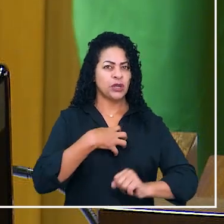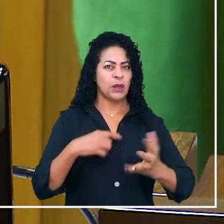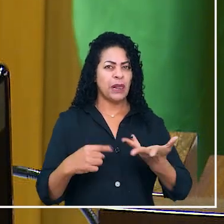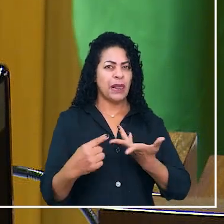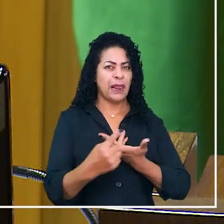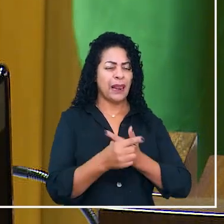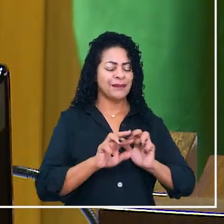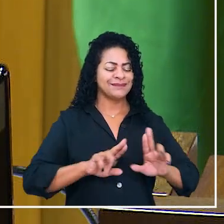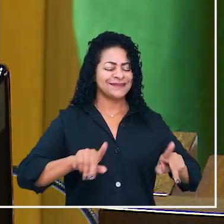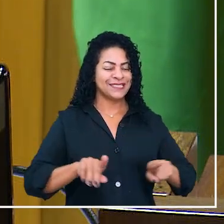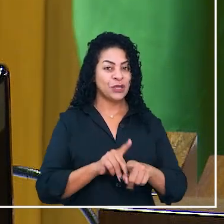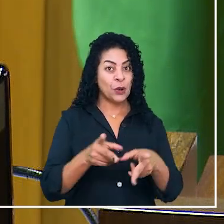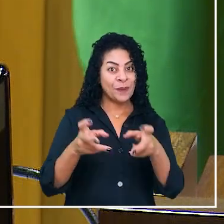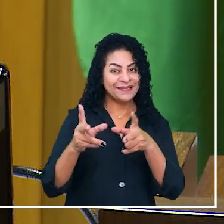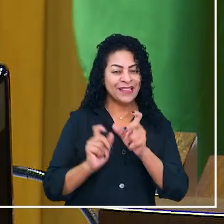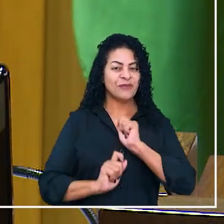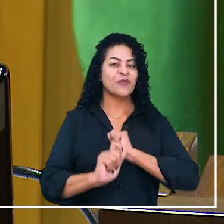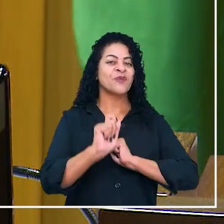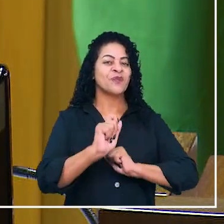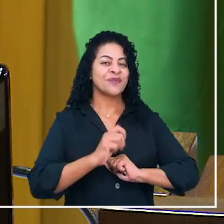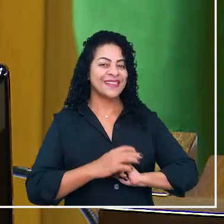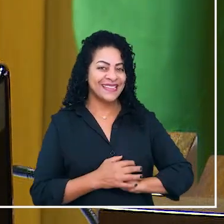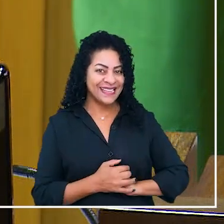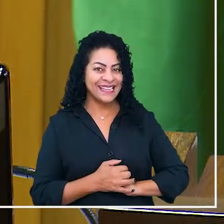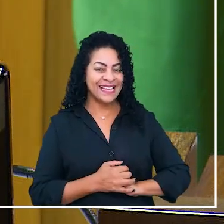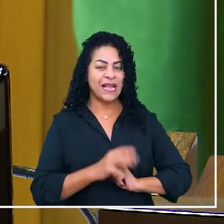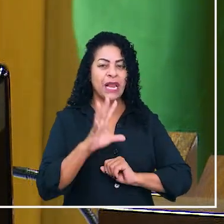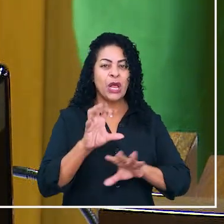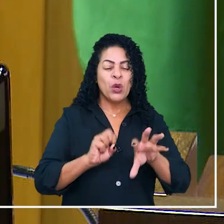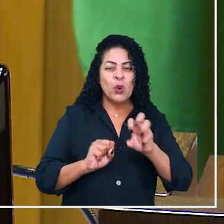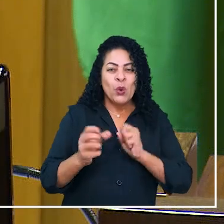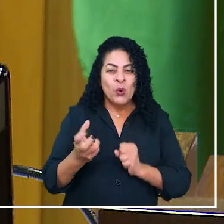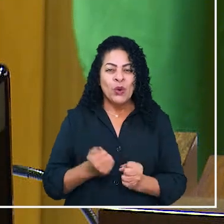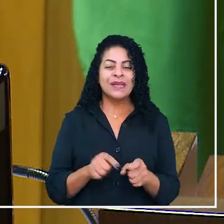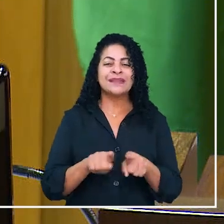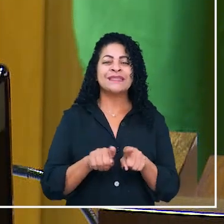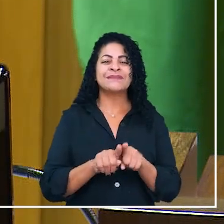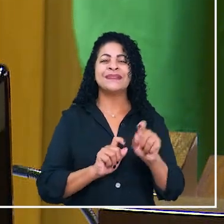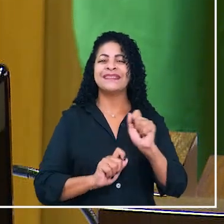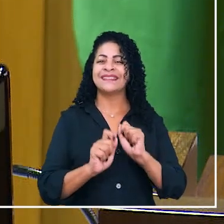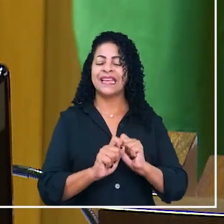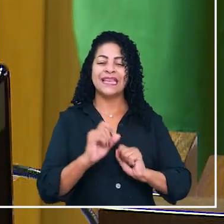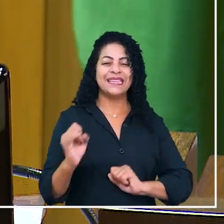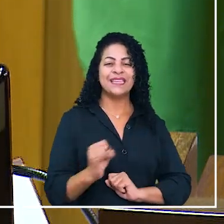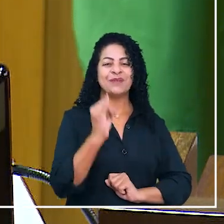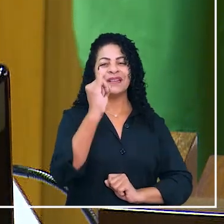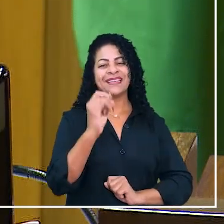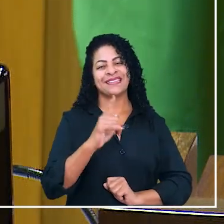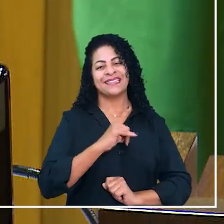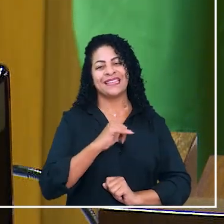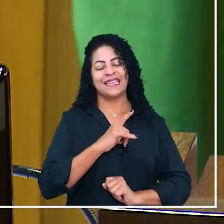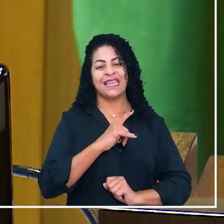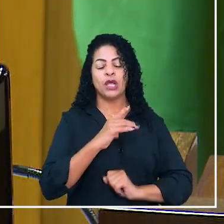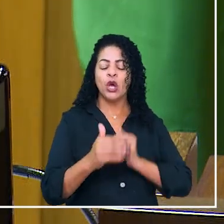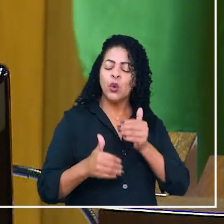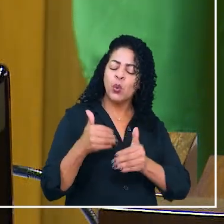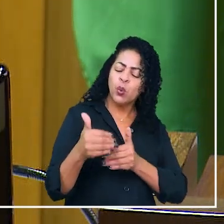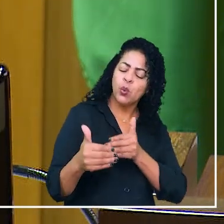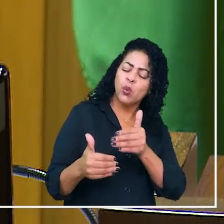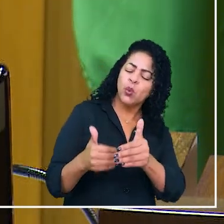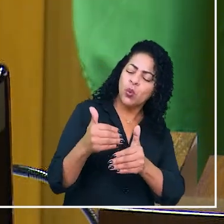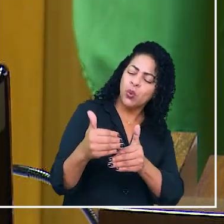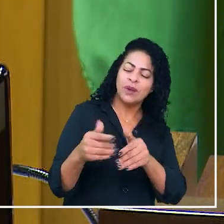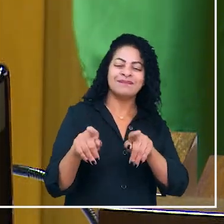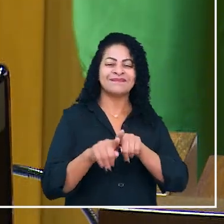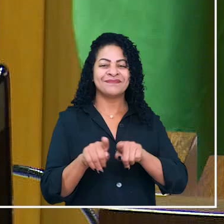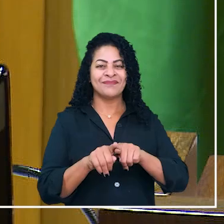formas, observo como o acolhimento e a escuta são importantes nesse processo.